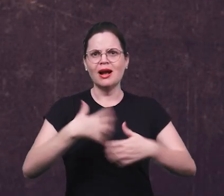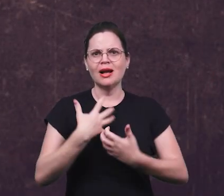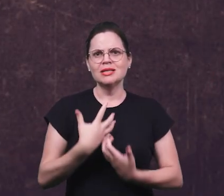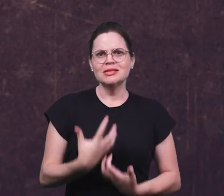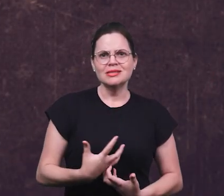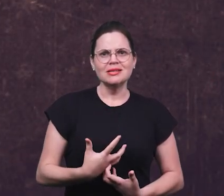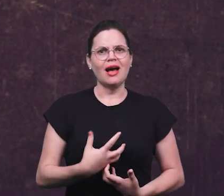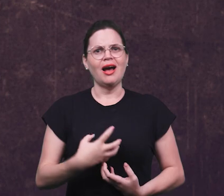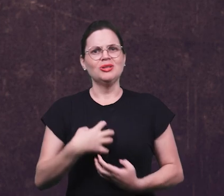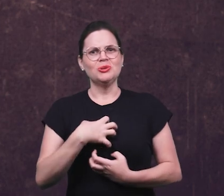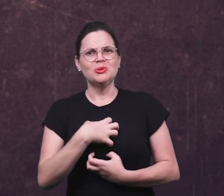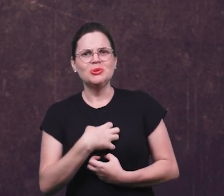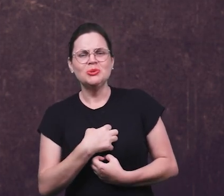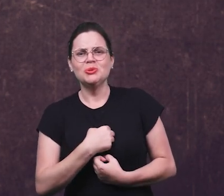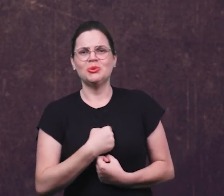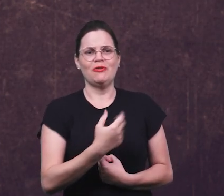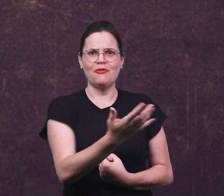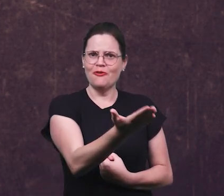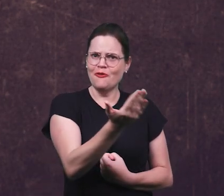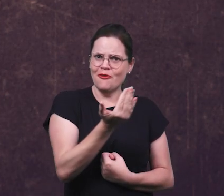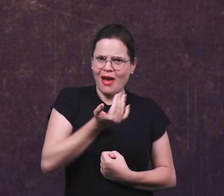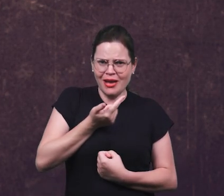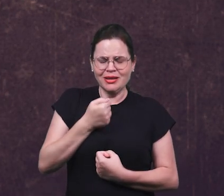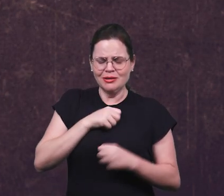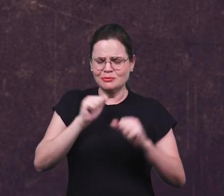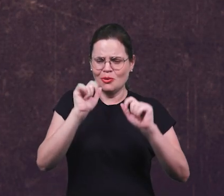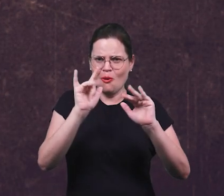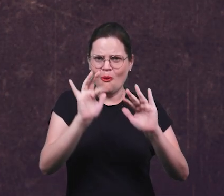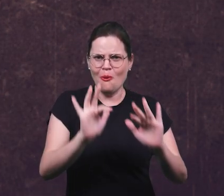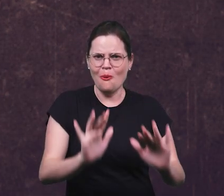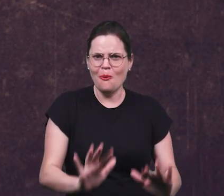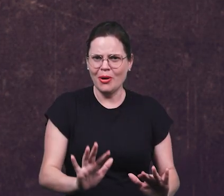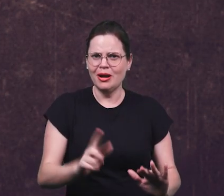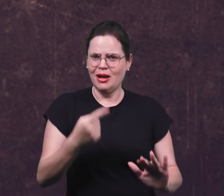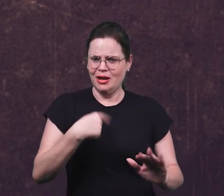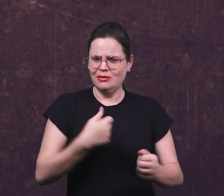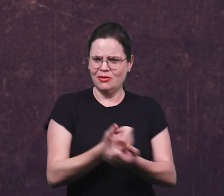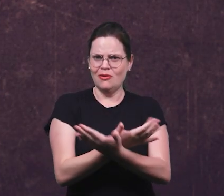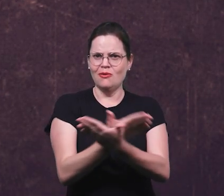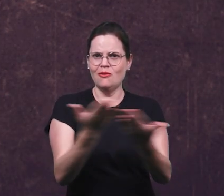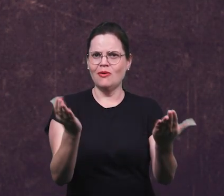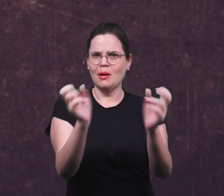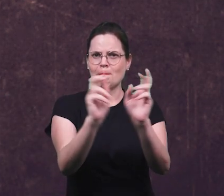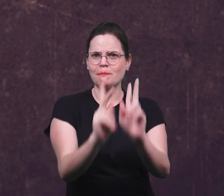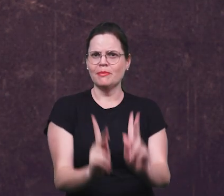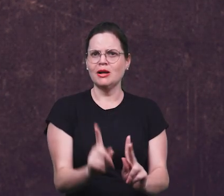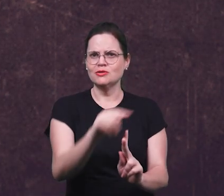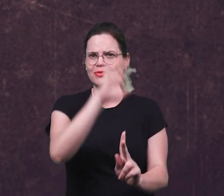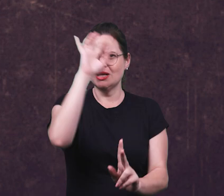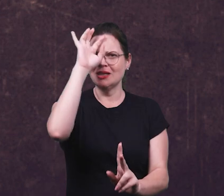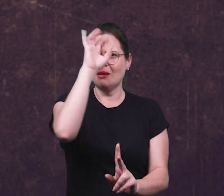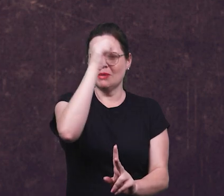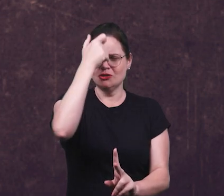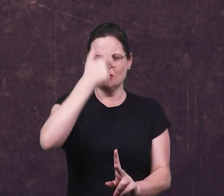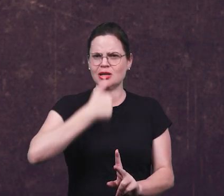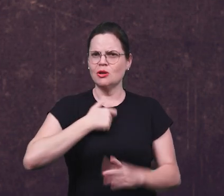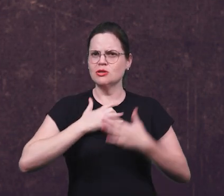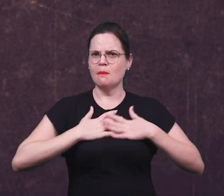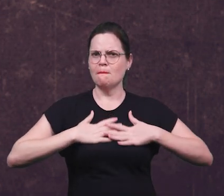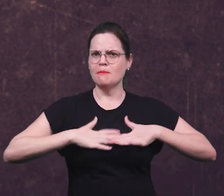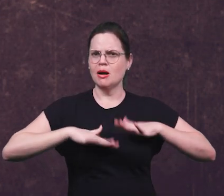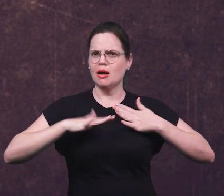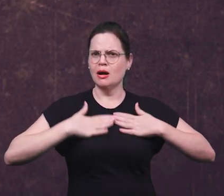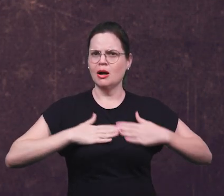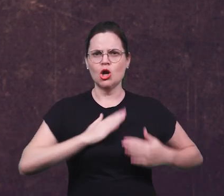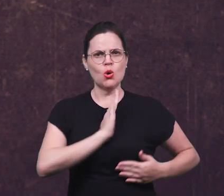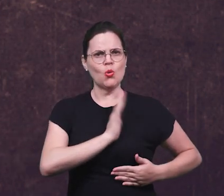estáis cansados e oprimidos, eu vos aliviarei. Né? Tomai sobre vós o meu jugo e aprendei de mim que sou manso e humilde de